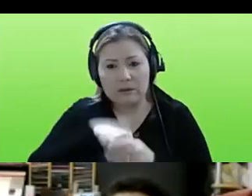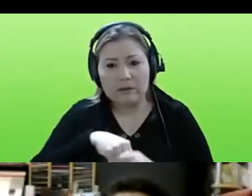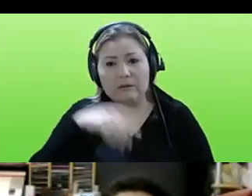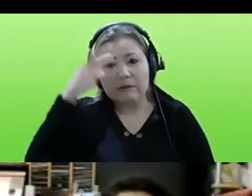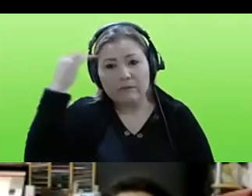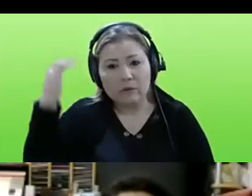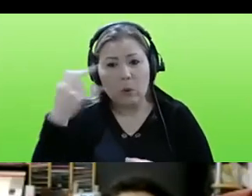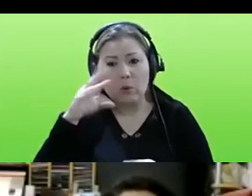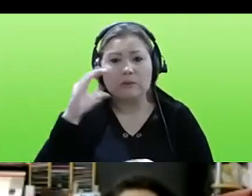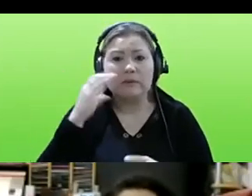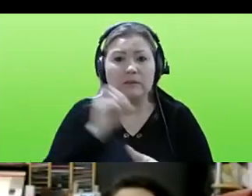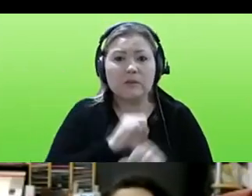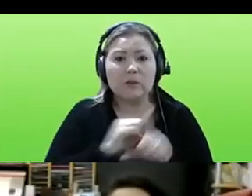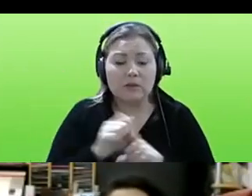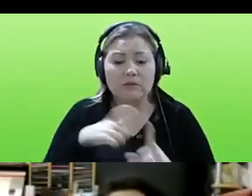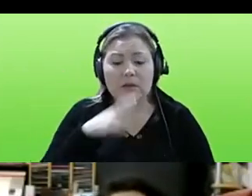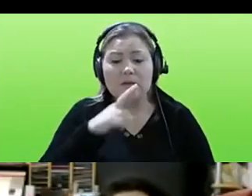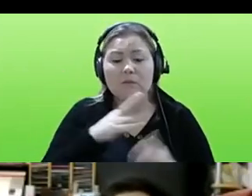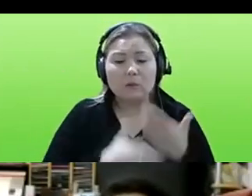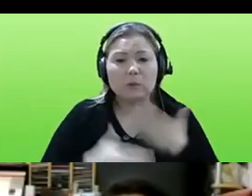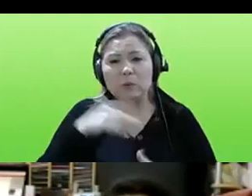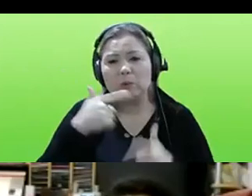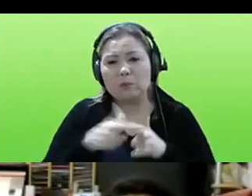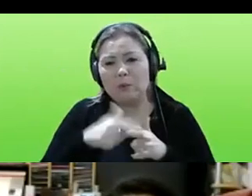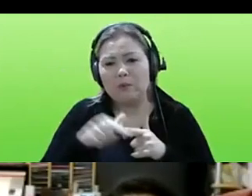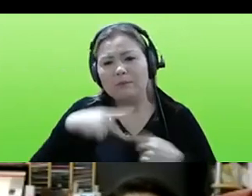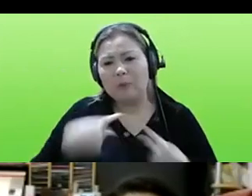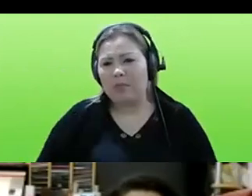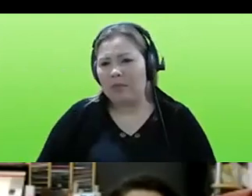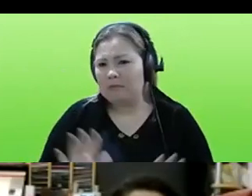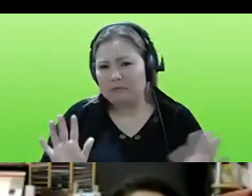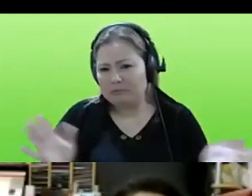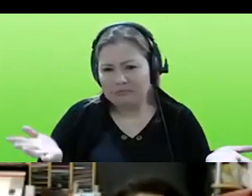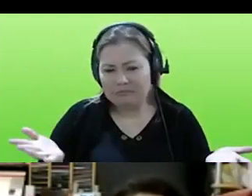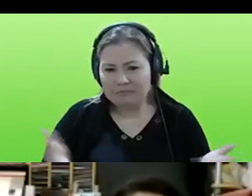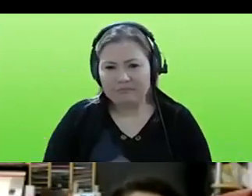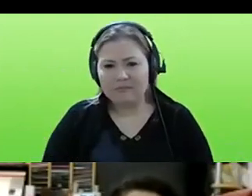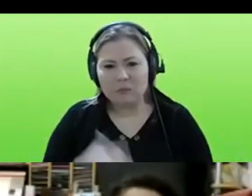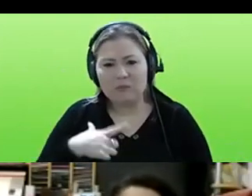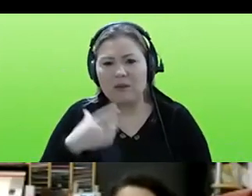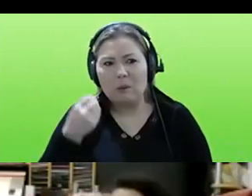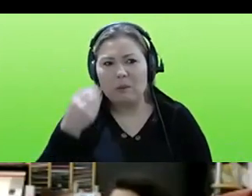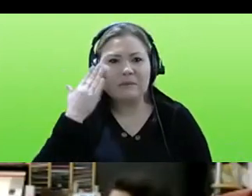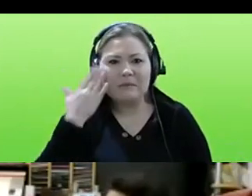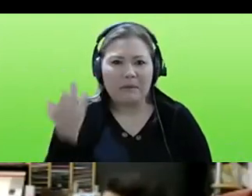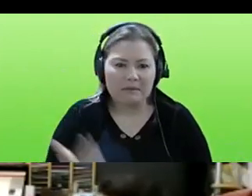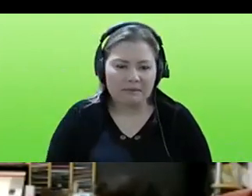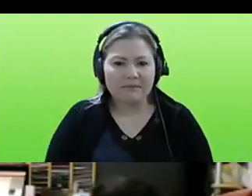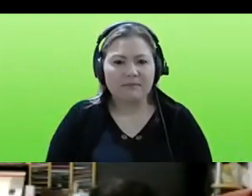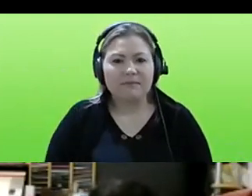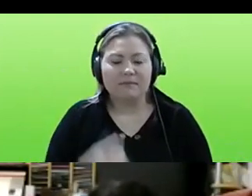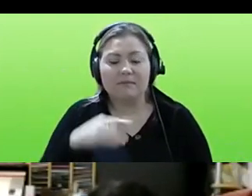tem resposta para todos os problemas da humanidade. Não temos essa abordagem religiosa em nosso